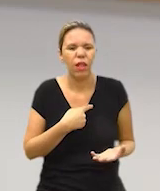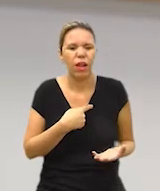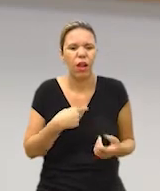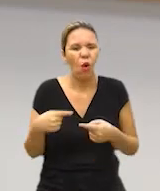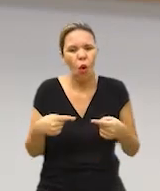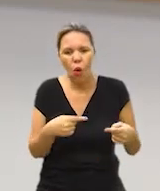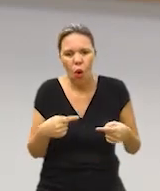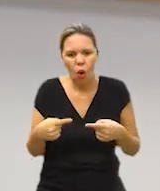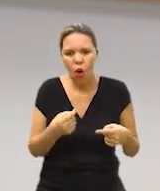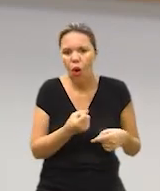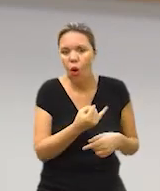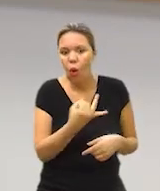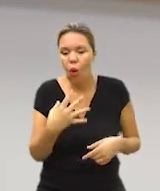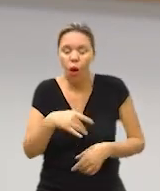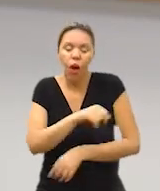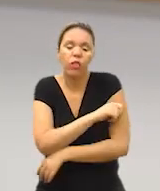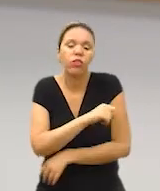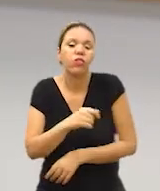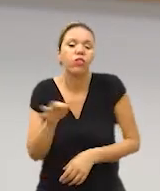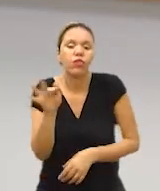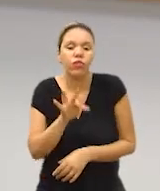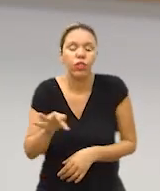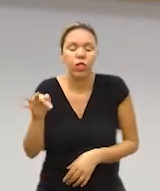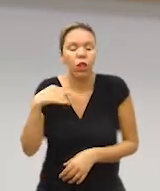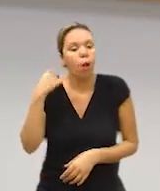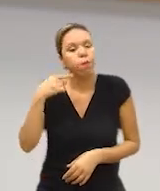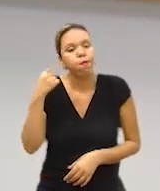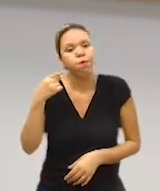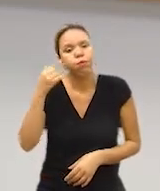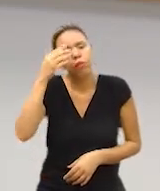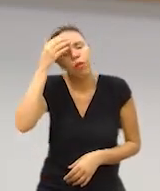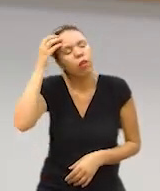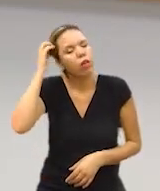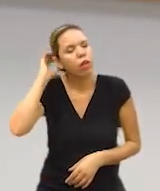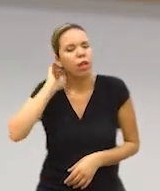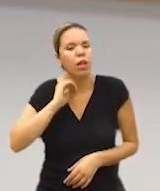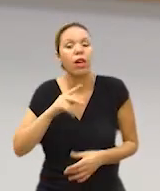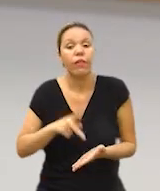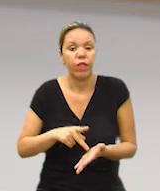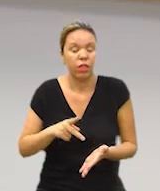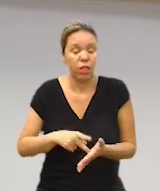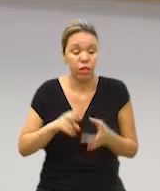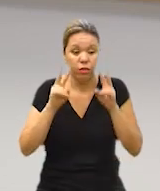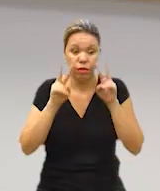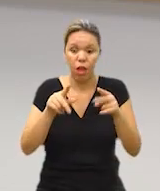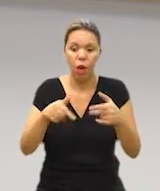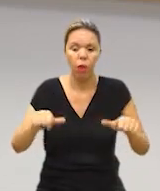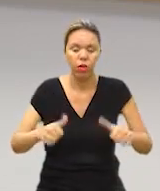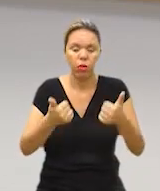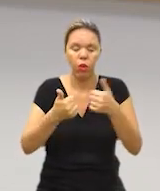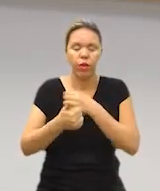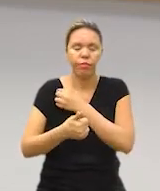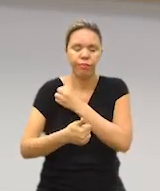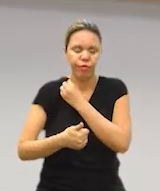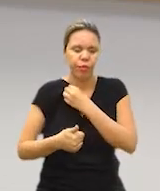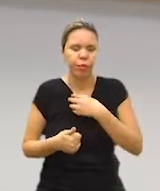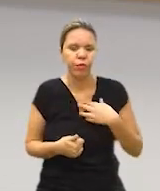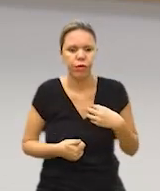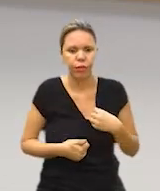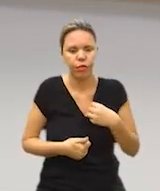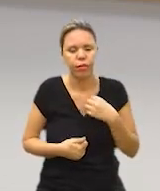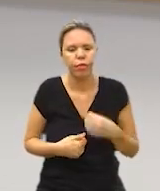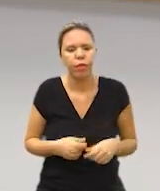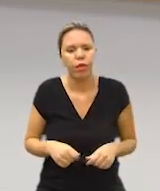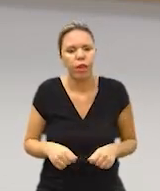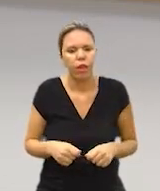com relação à quantidade de alunos em faculdade de direito. Então, na verdade, eles deveriam ver como algo muito bom, algo que